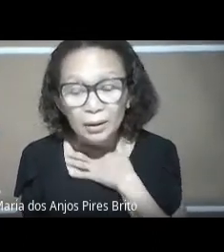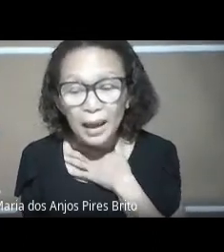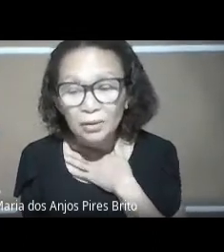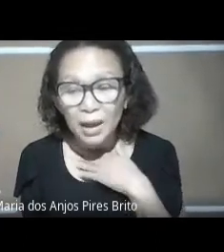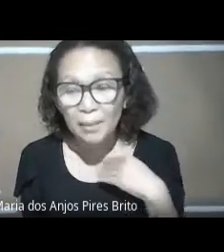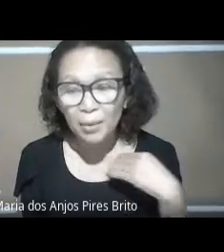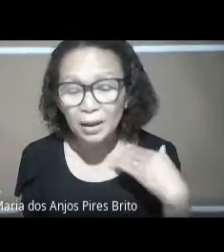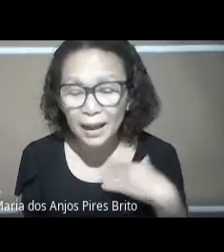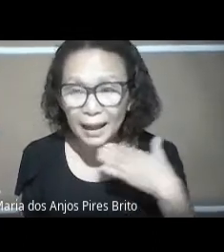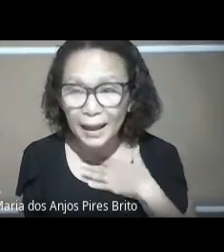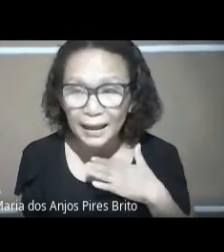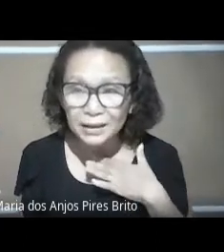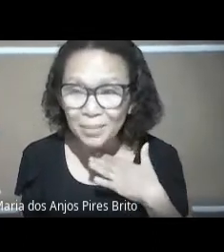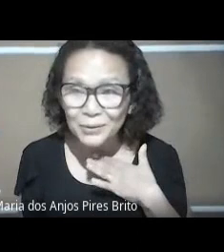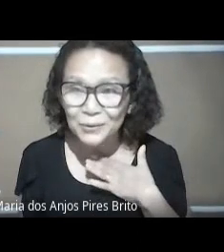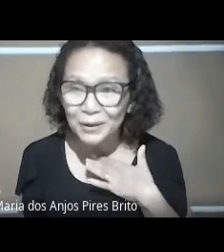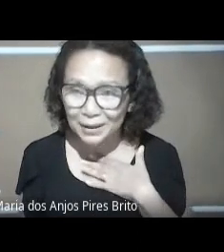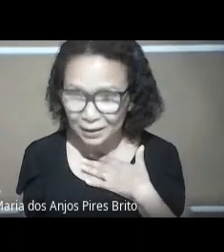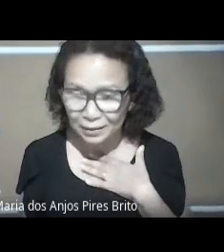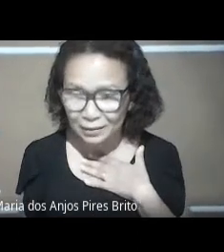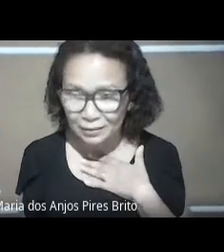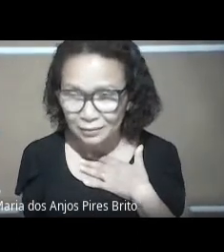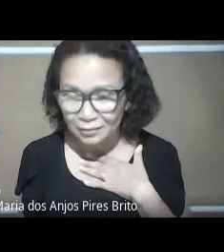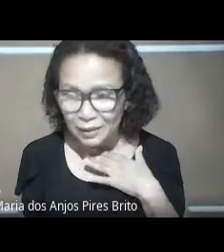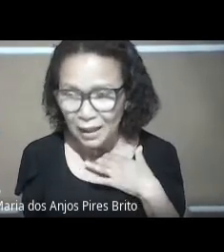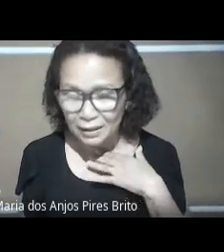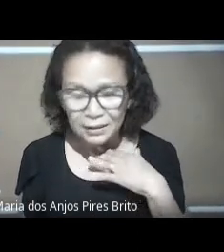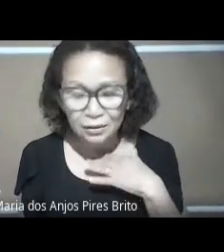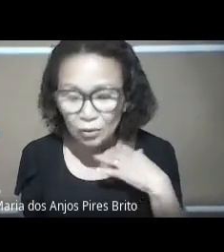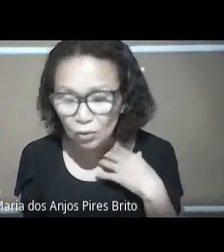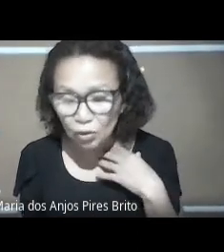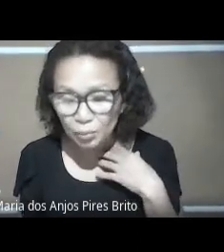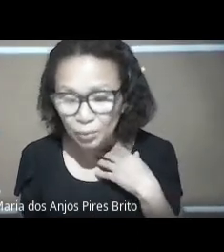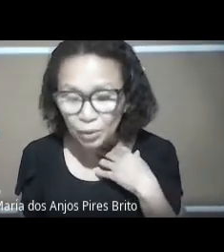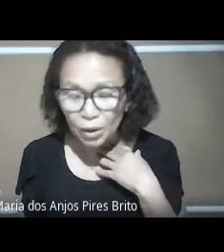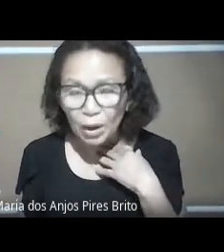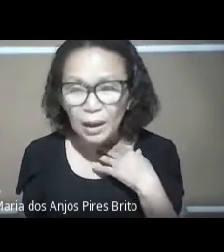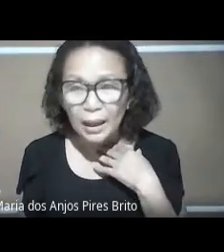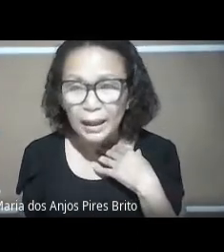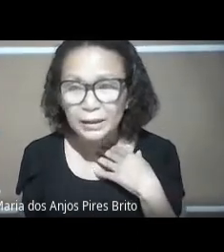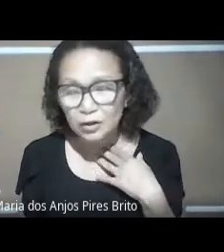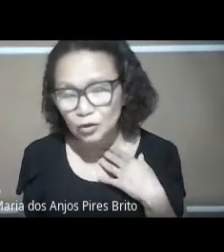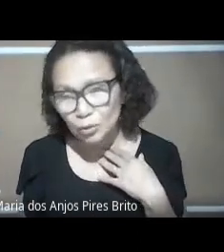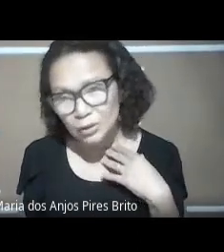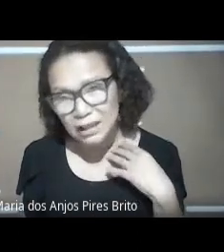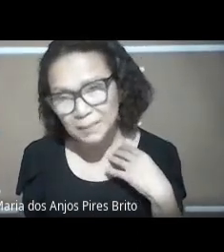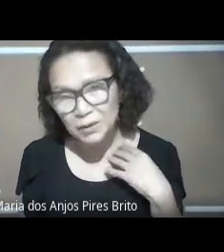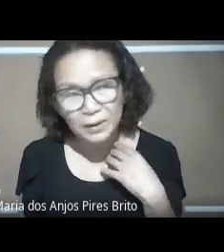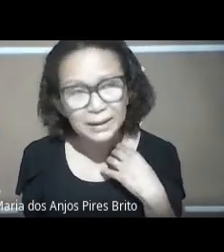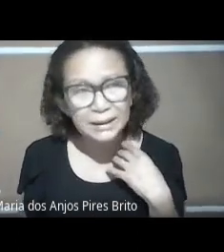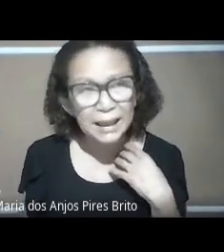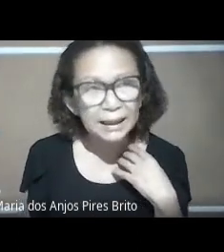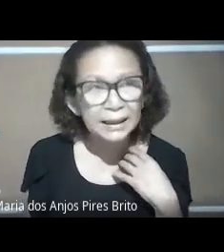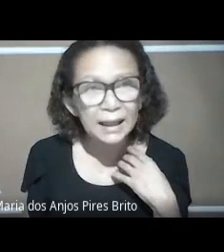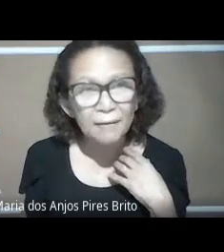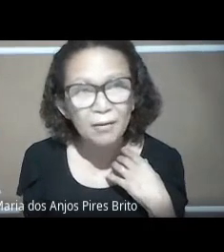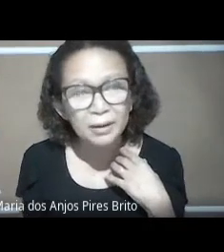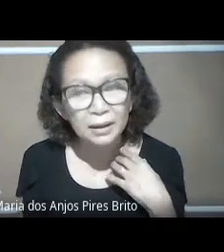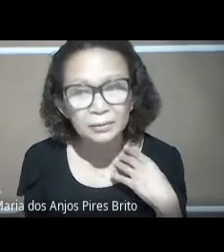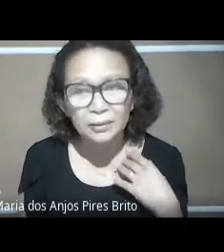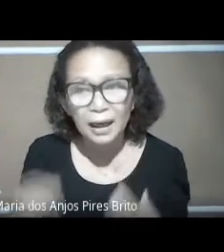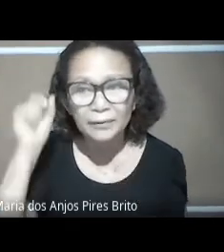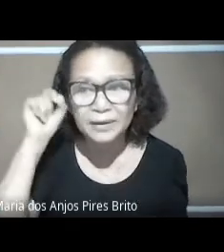Agora, quando eu quero me reportar a esta pessoa aqui, tá? Se no grupo de surdos as pessoas dizem assim, quem